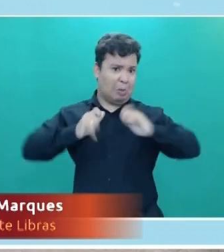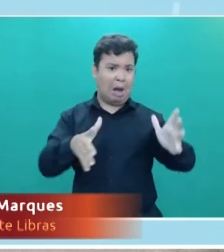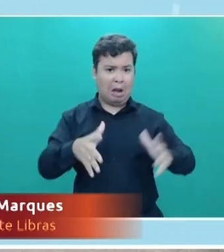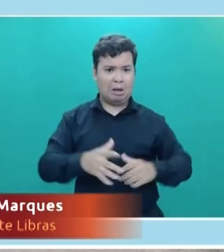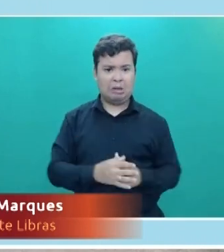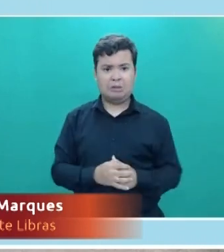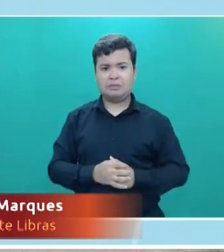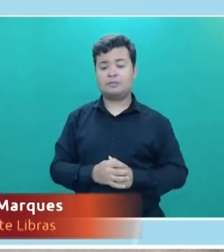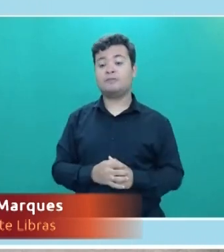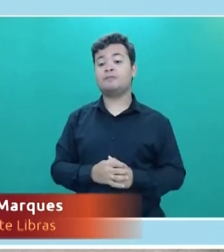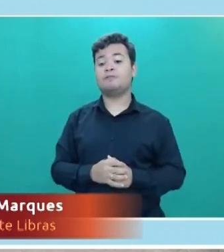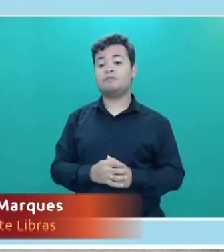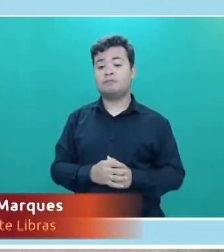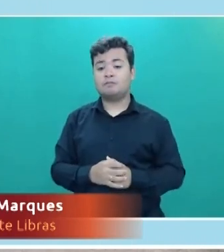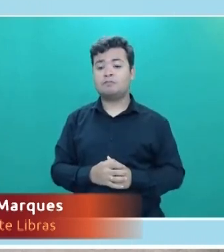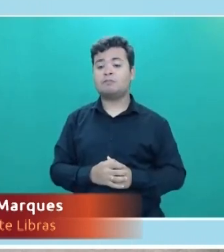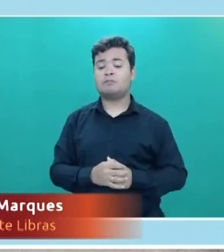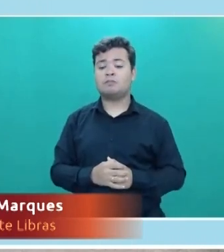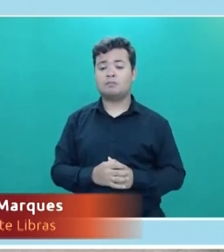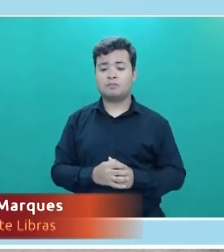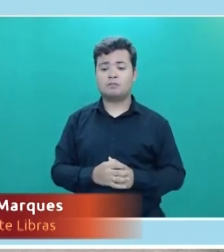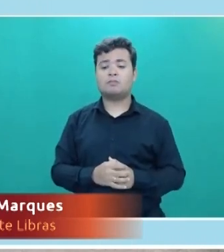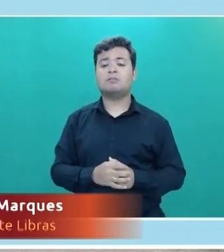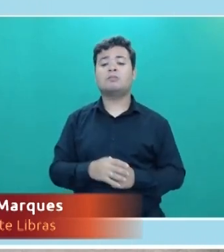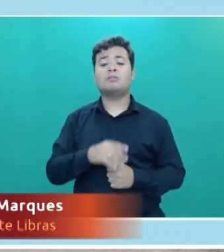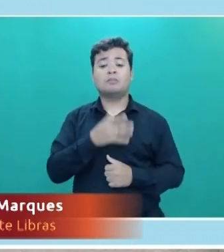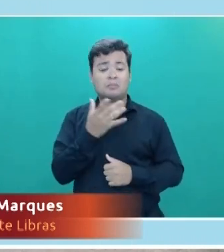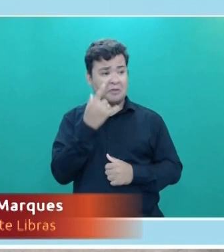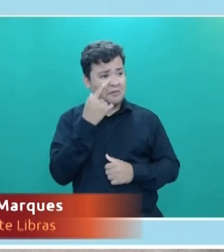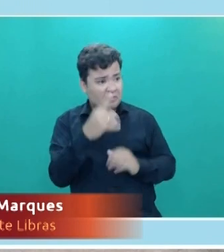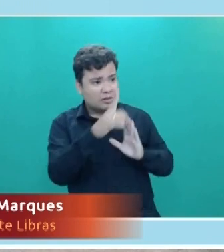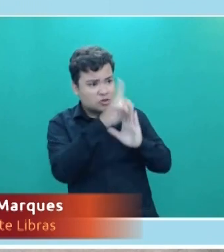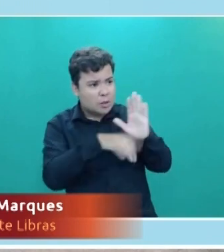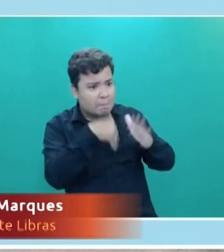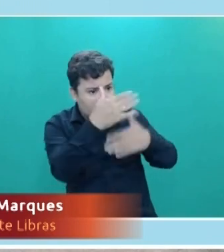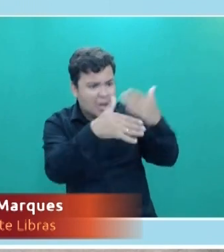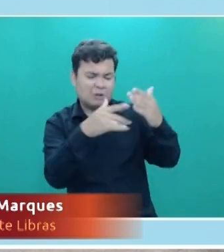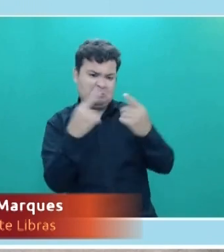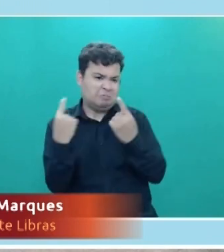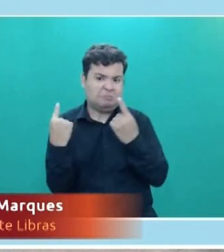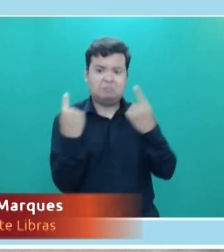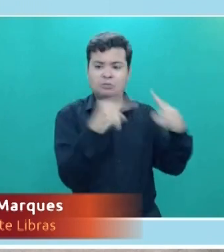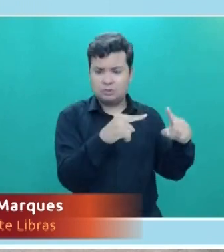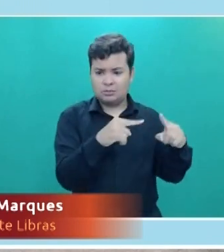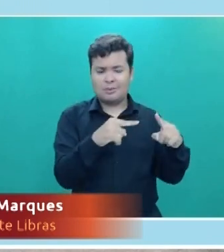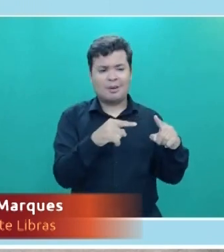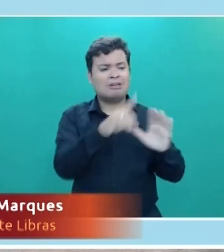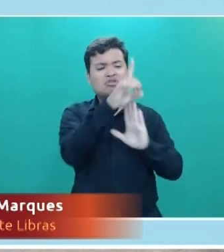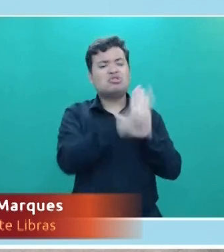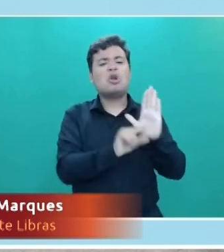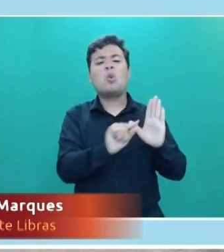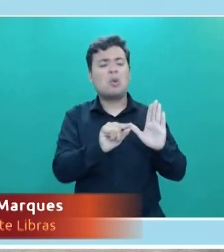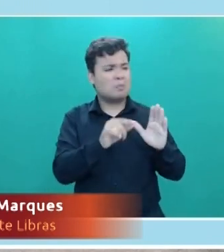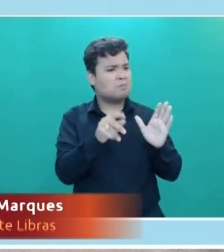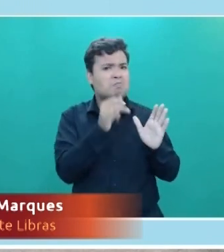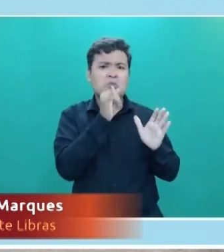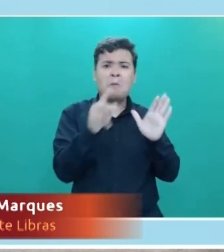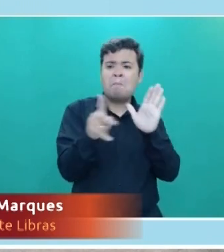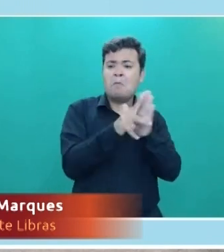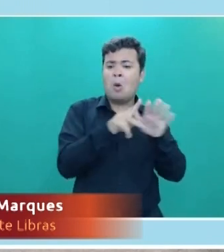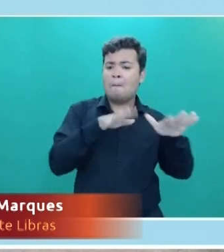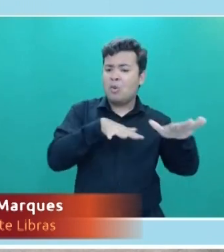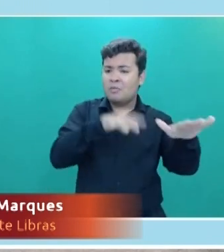como uma reação aos avanços dos direitos civis, seja do movimento negro, seja em relação a questões